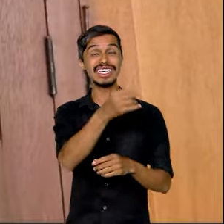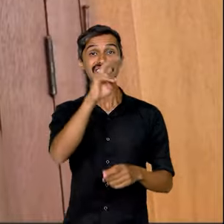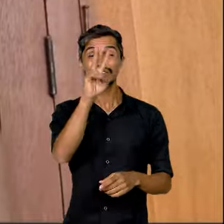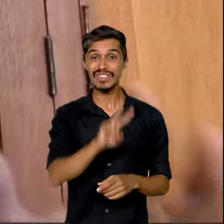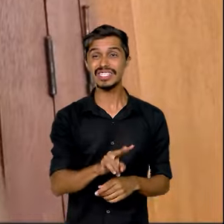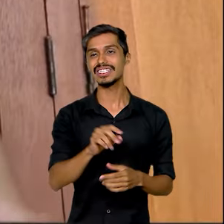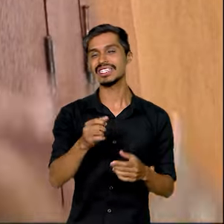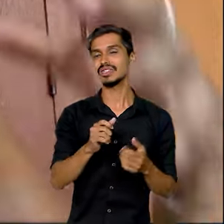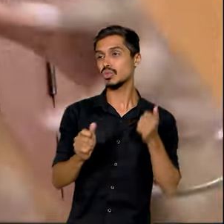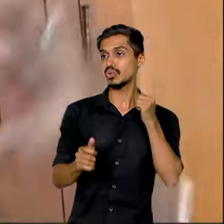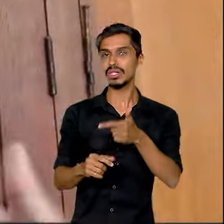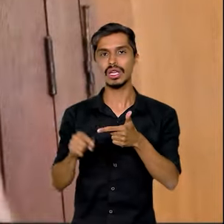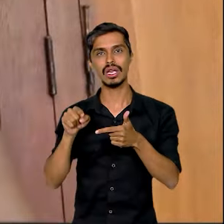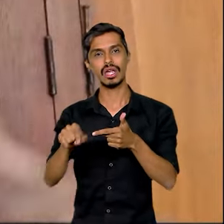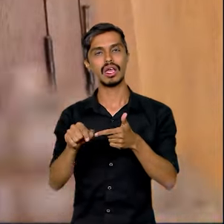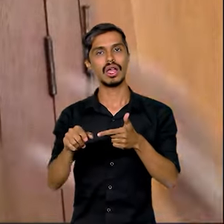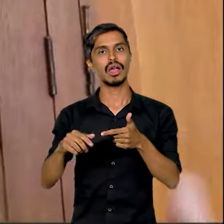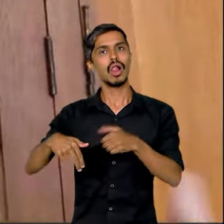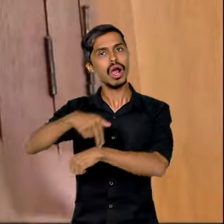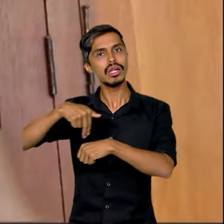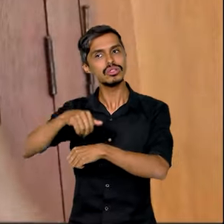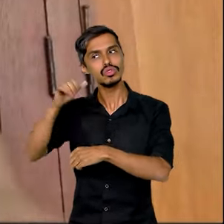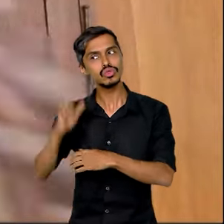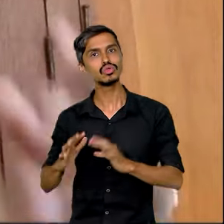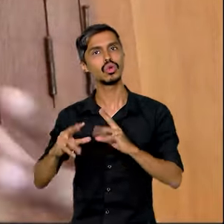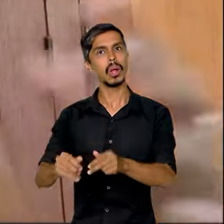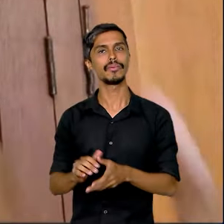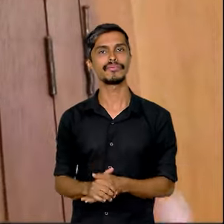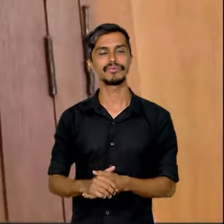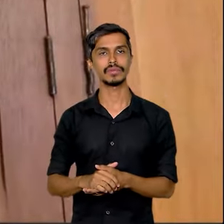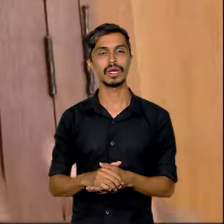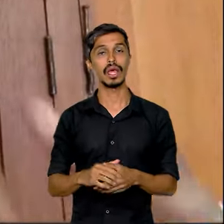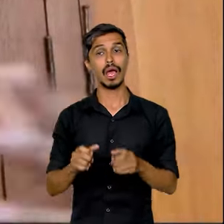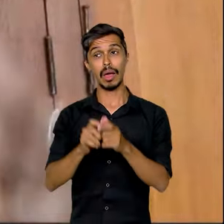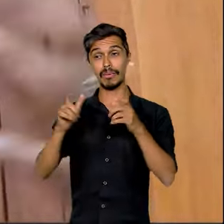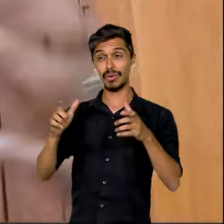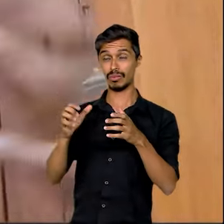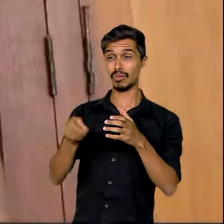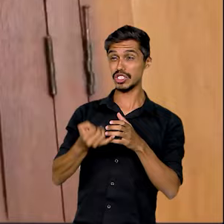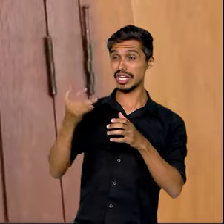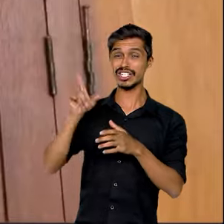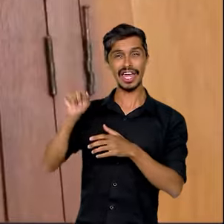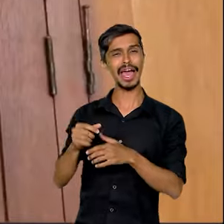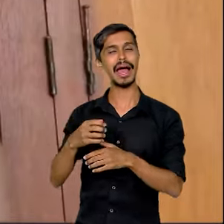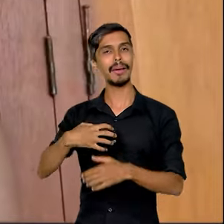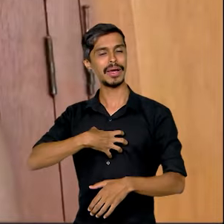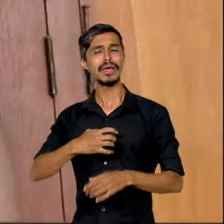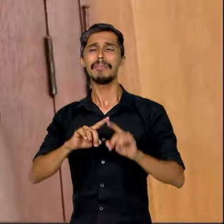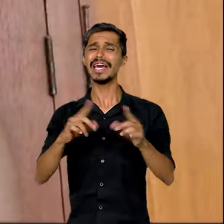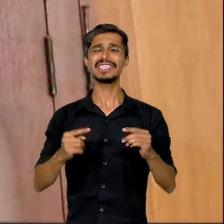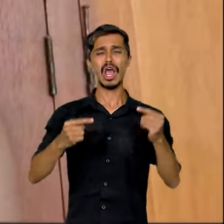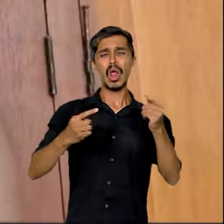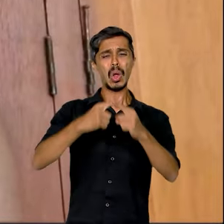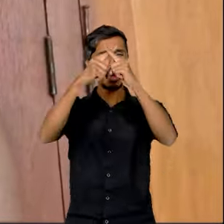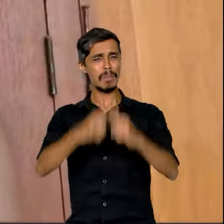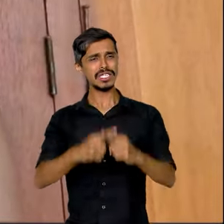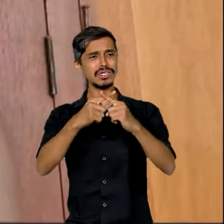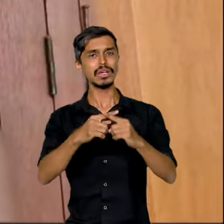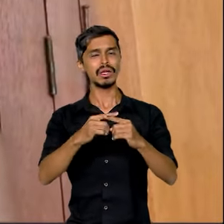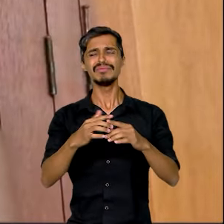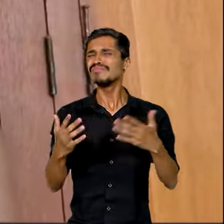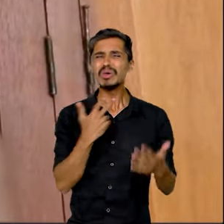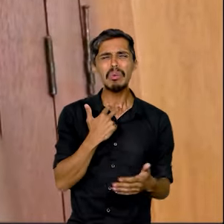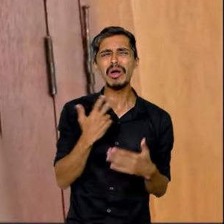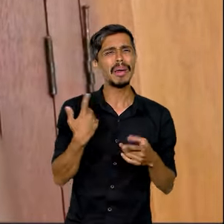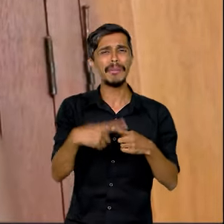nacional. Veja, no volume é a Bahia. Mas veja, quem está competindo? No final, bastava matar um, porque o servidor